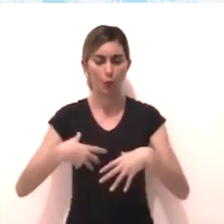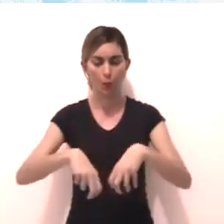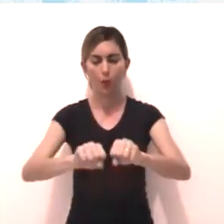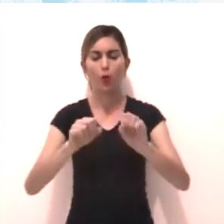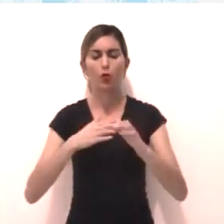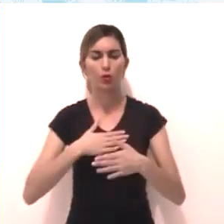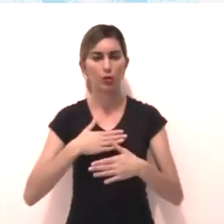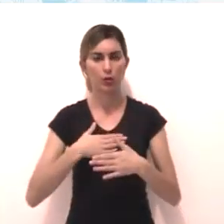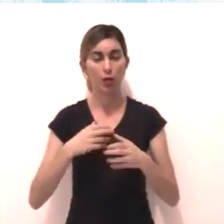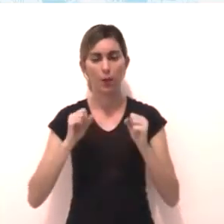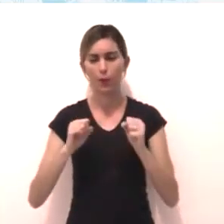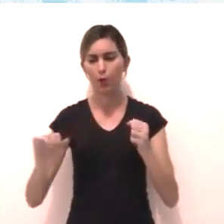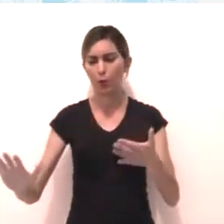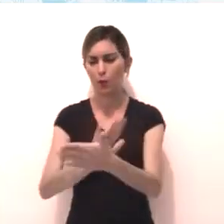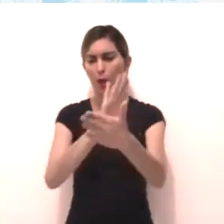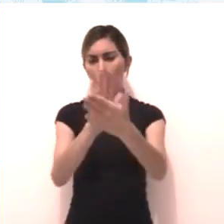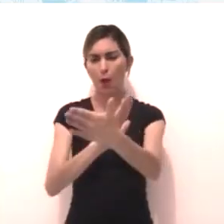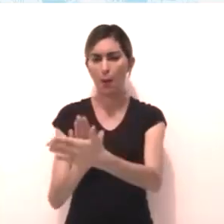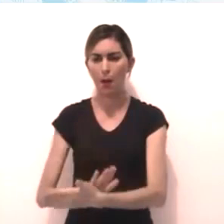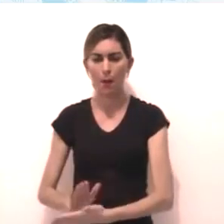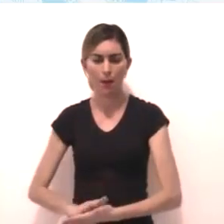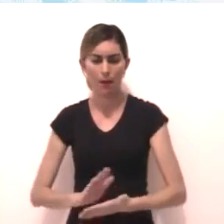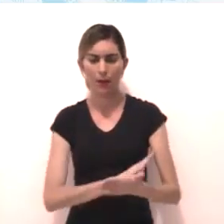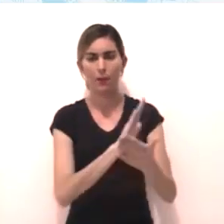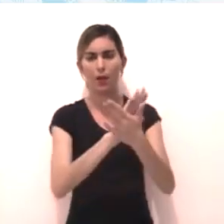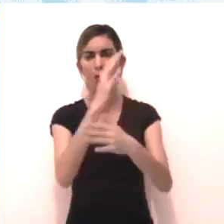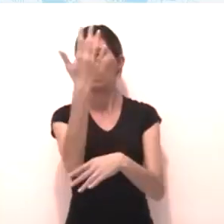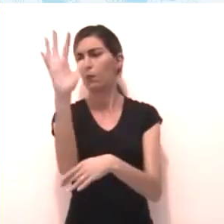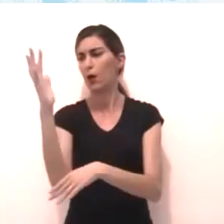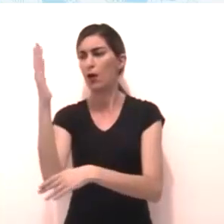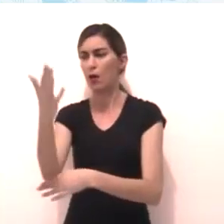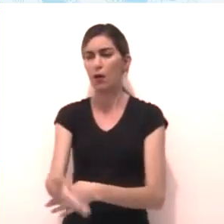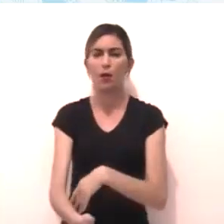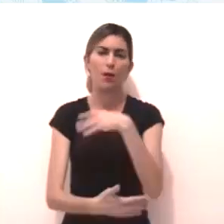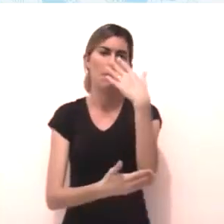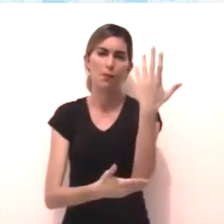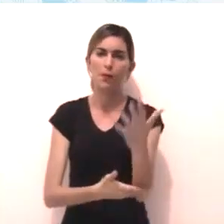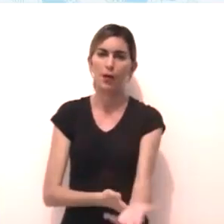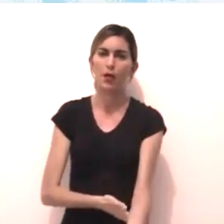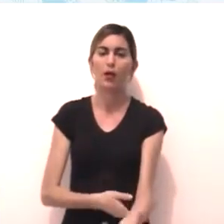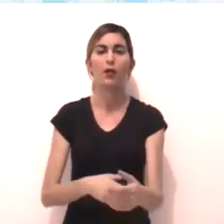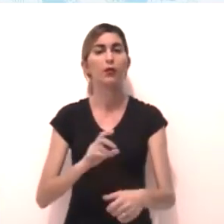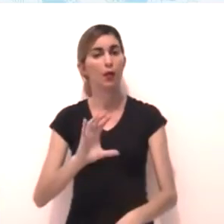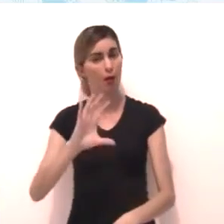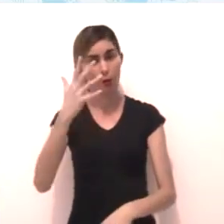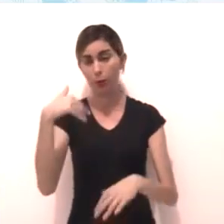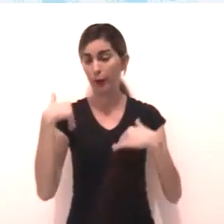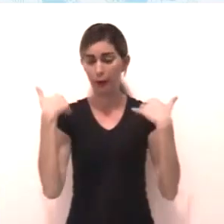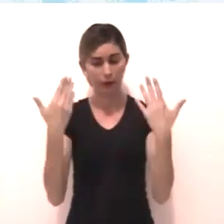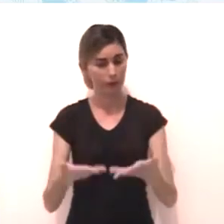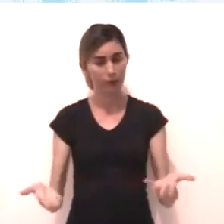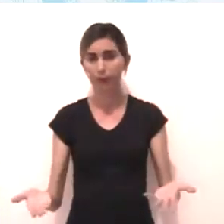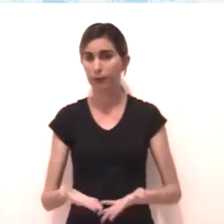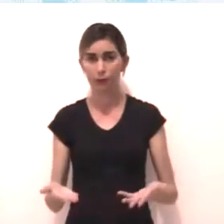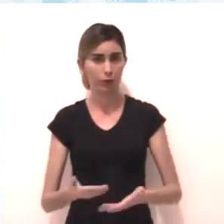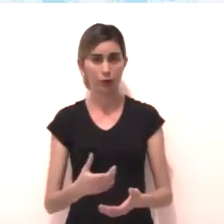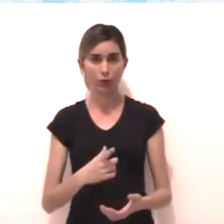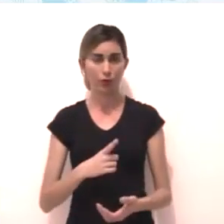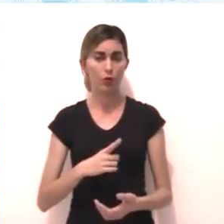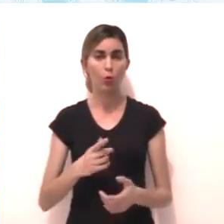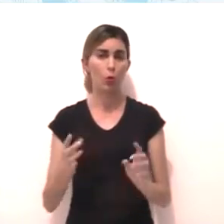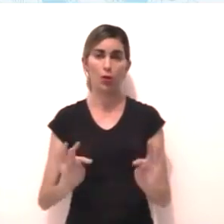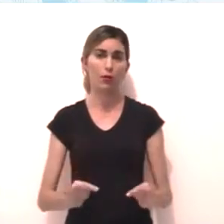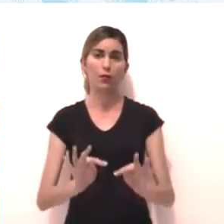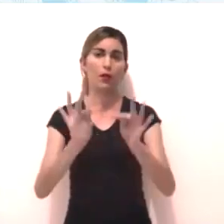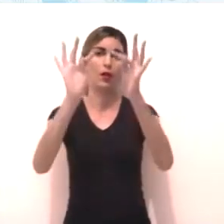da terra e poderiam explorar aquela terra. Isso é a grilagem. Isso acontece até os dias atuais. Não